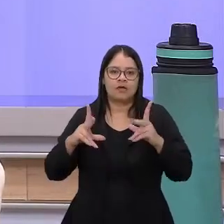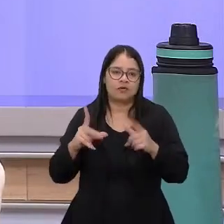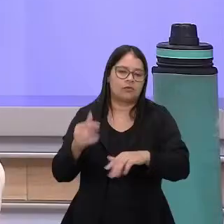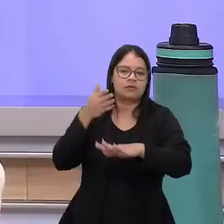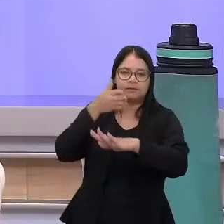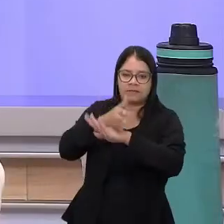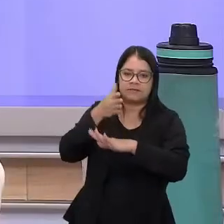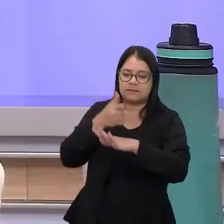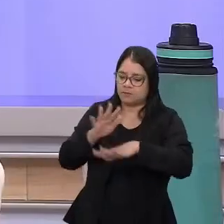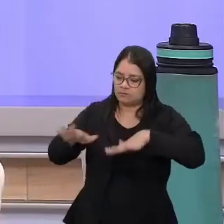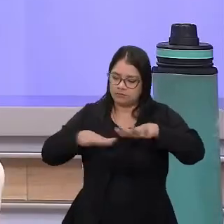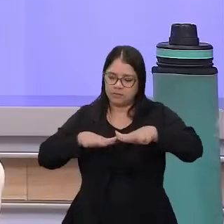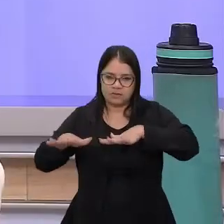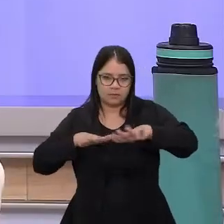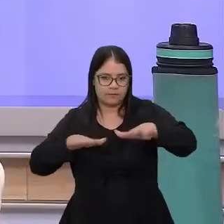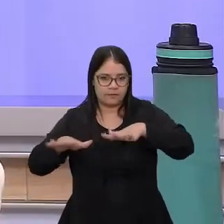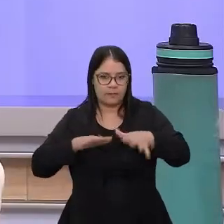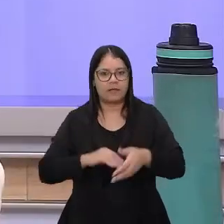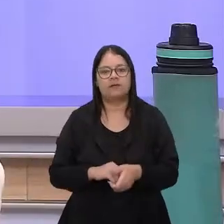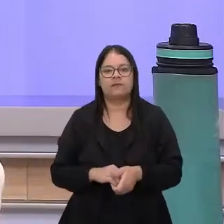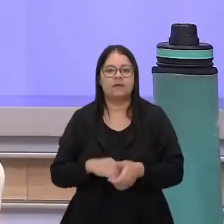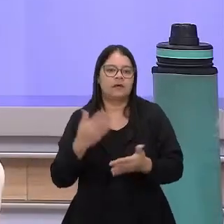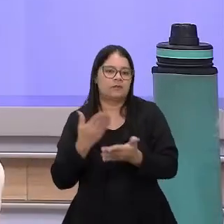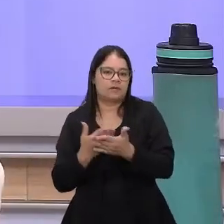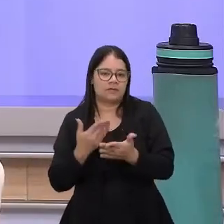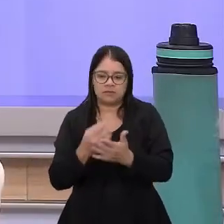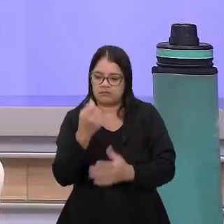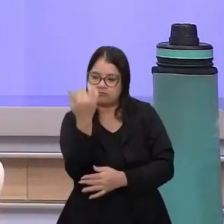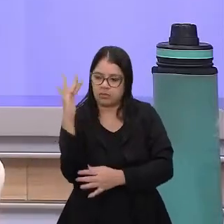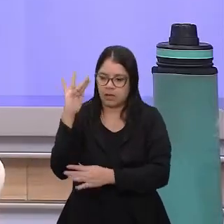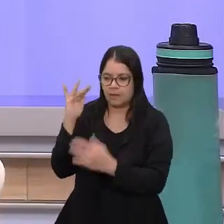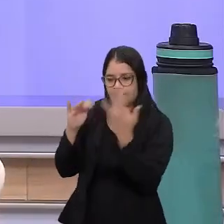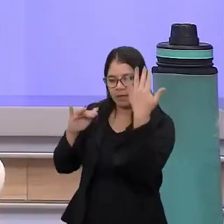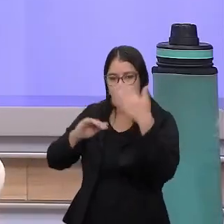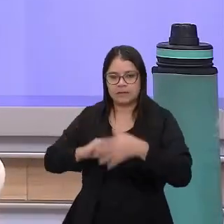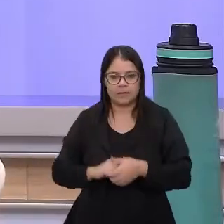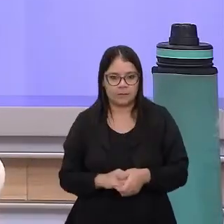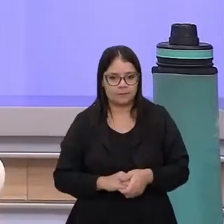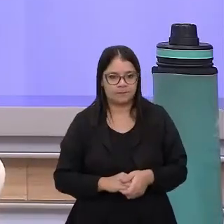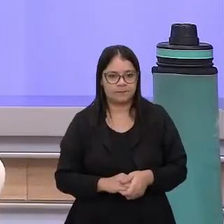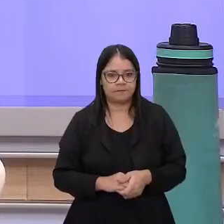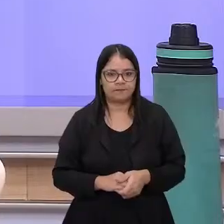parte desse movimento, né, da educação ambiental, dessa